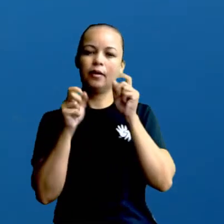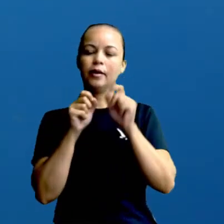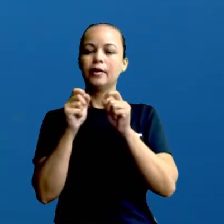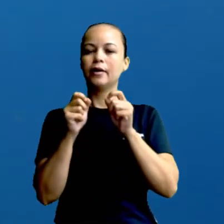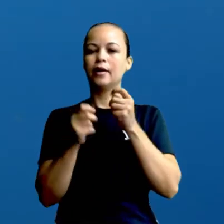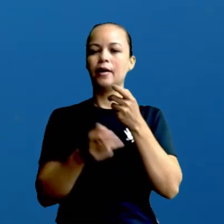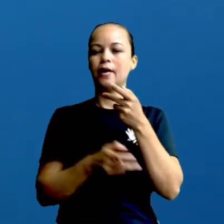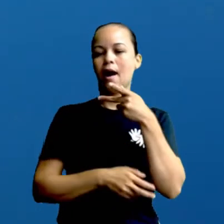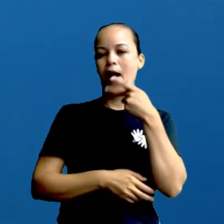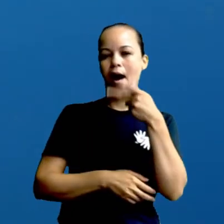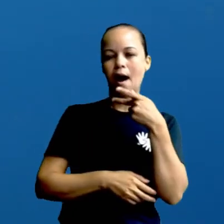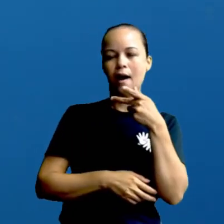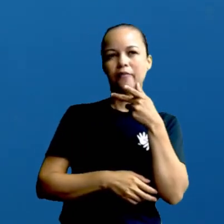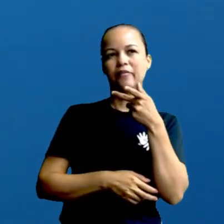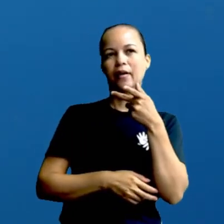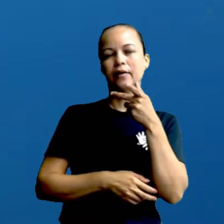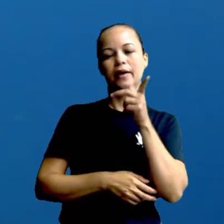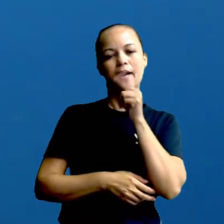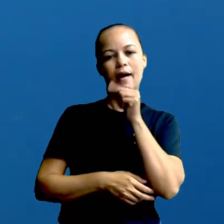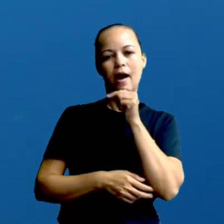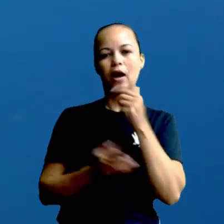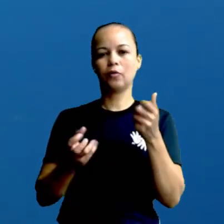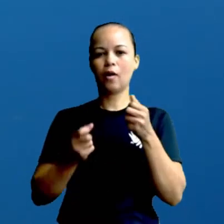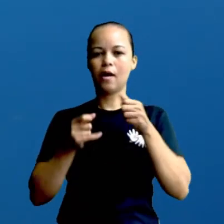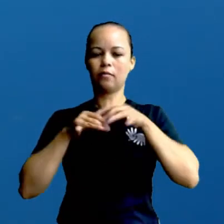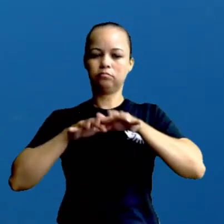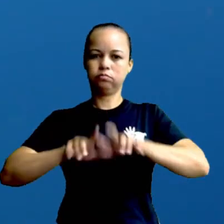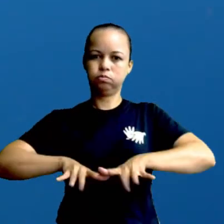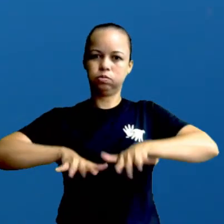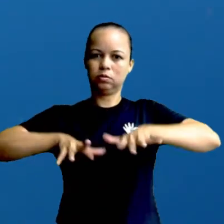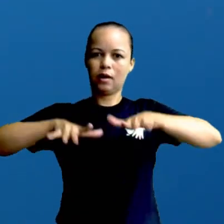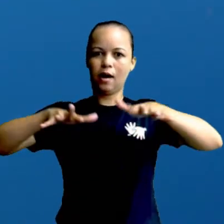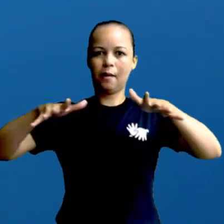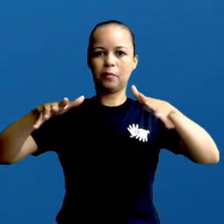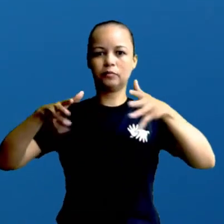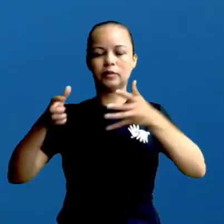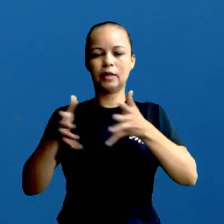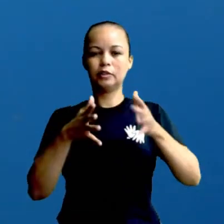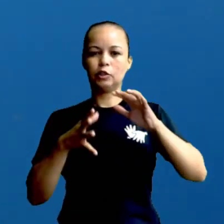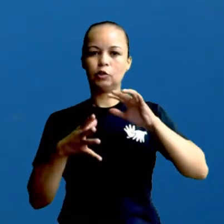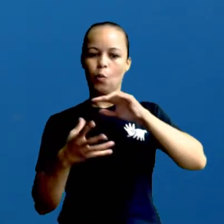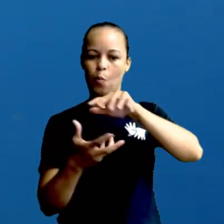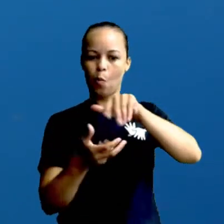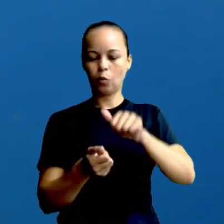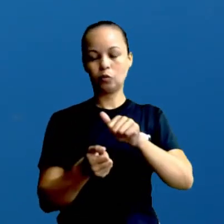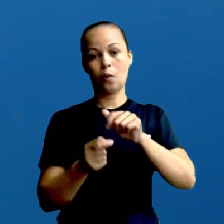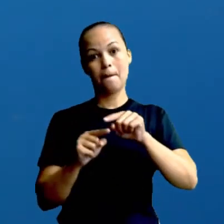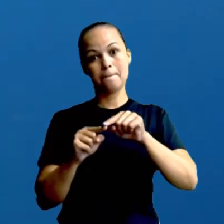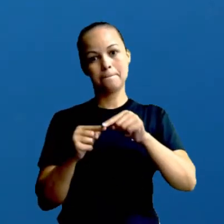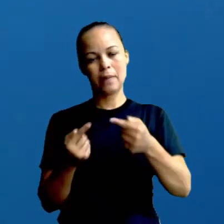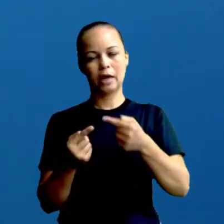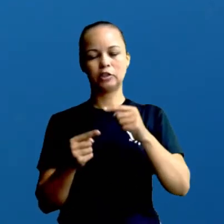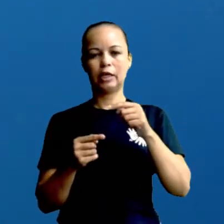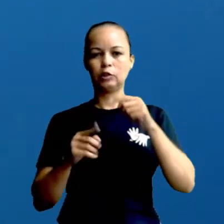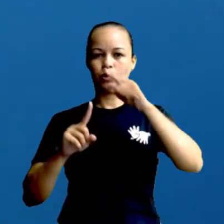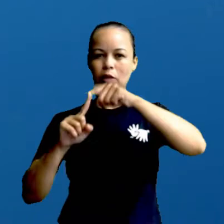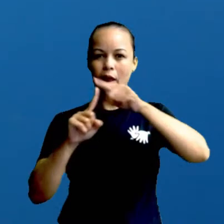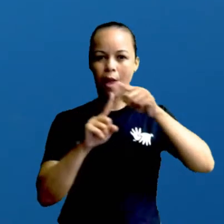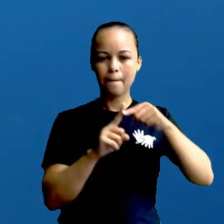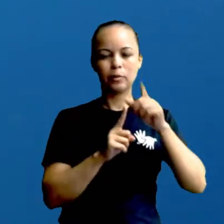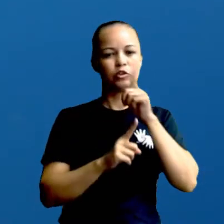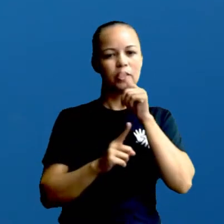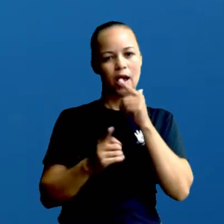água é abundante, né, no nosso planeta, mas não é todo tipo de água, né? Então a gente vai